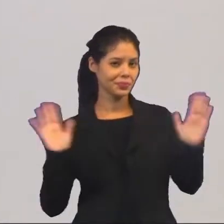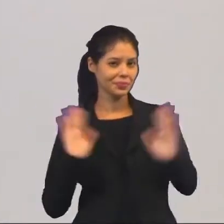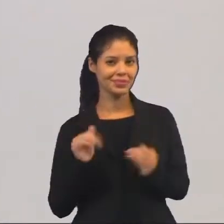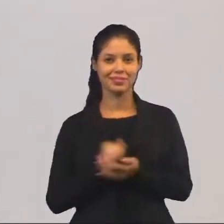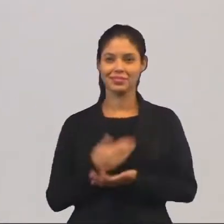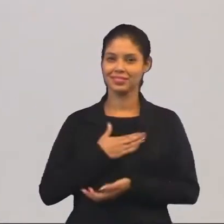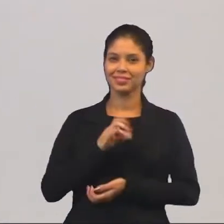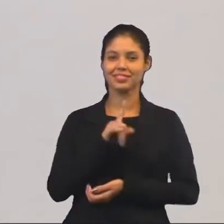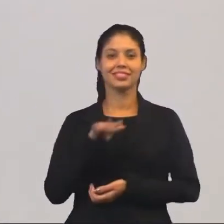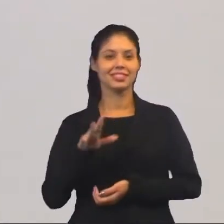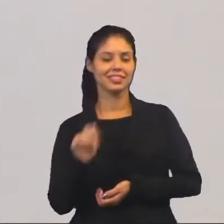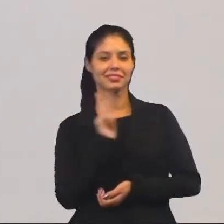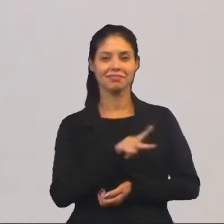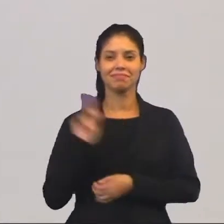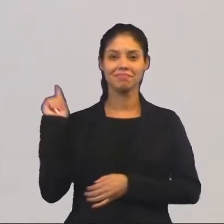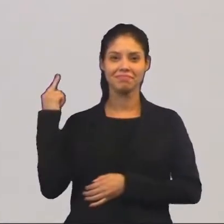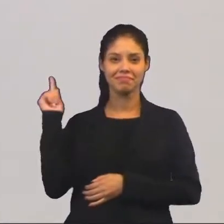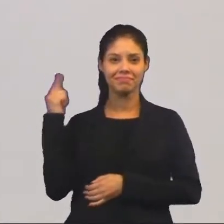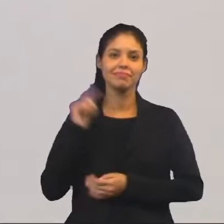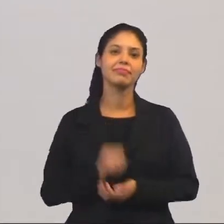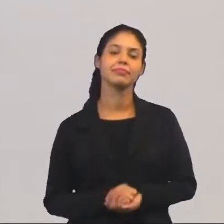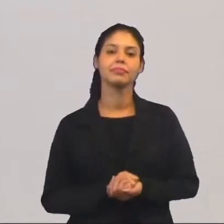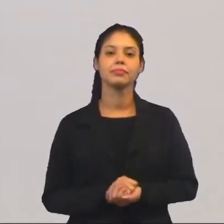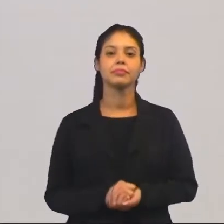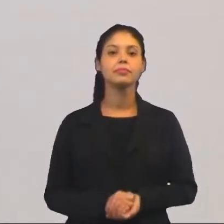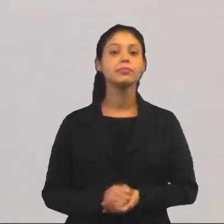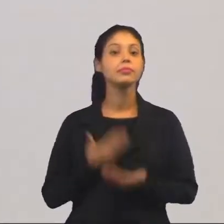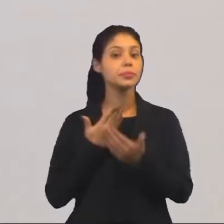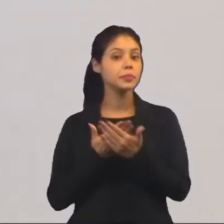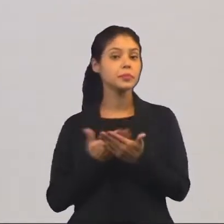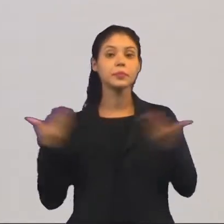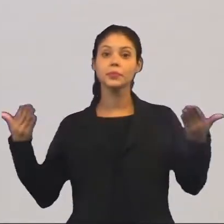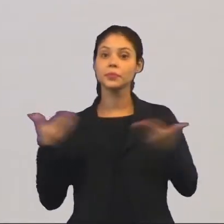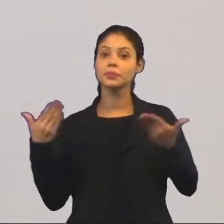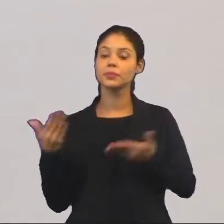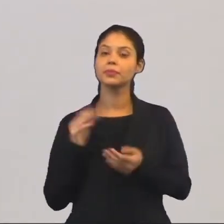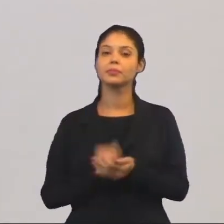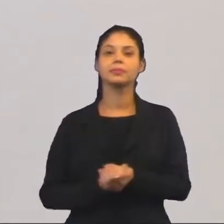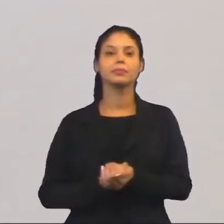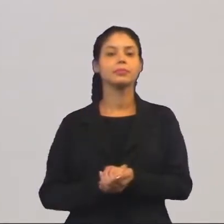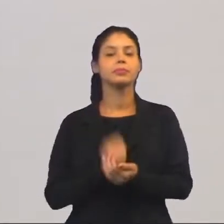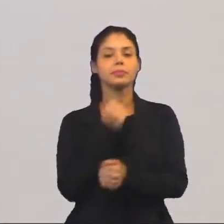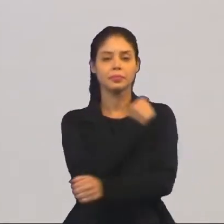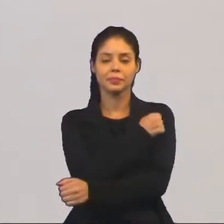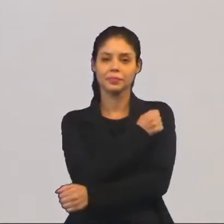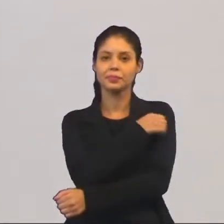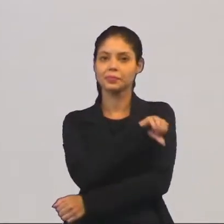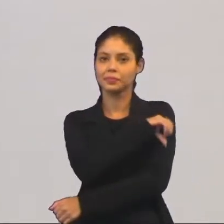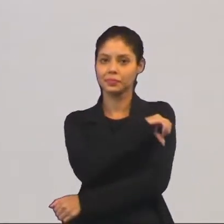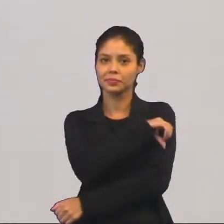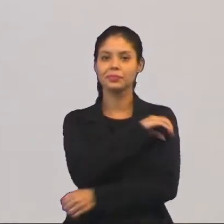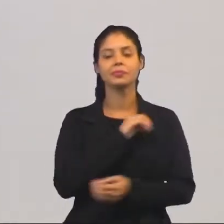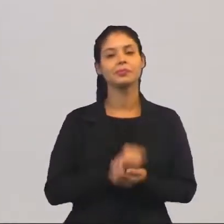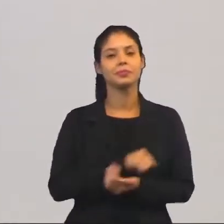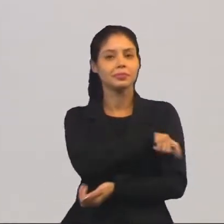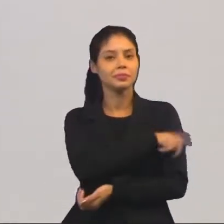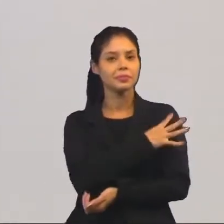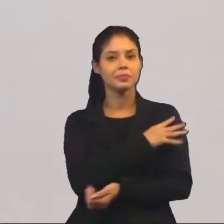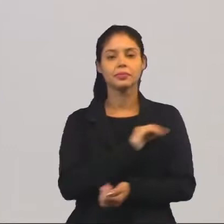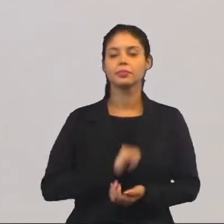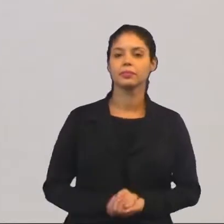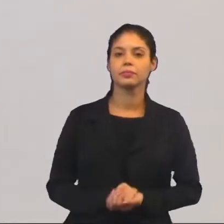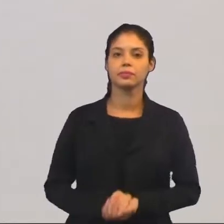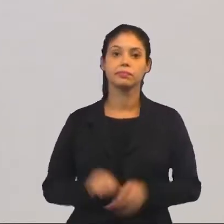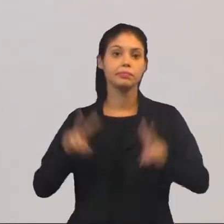Olá, meu nome é Cleilton Amaral, professor de Geografia. E o nosso estudo de hoje é voltado para os alunos do 9º ano do ensino